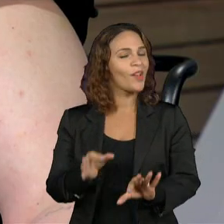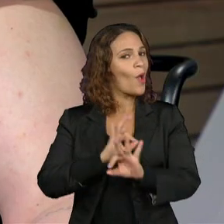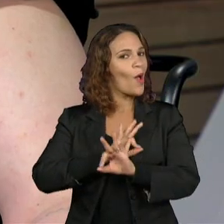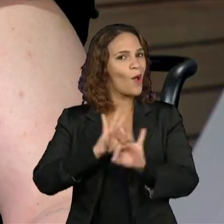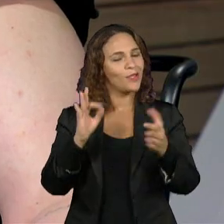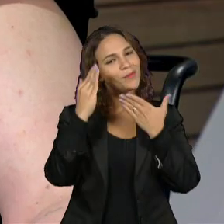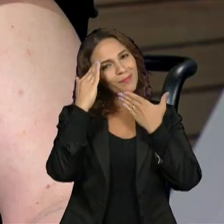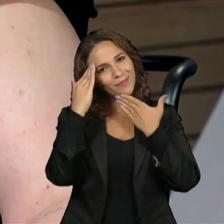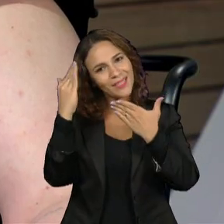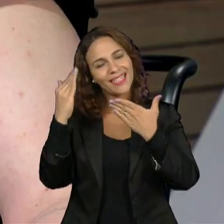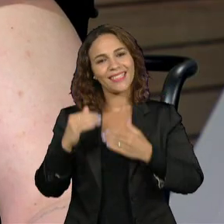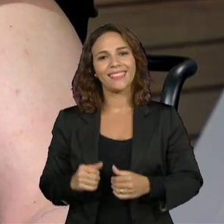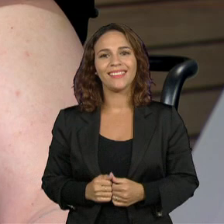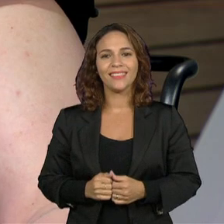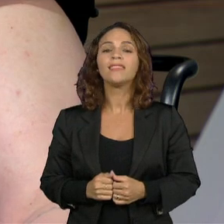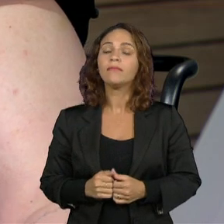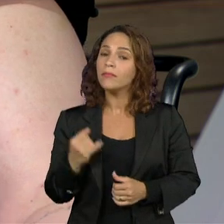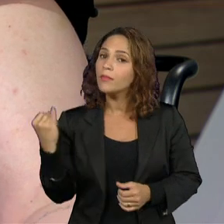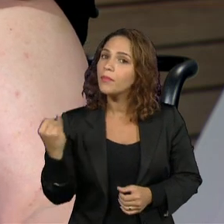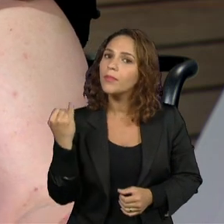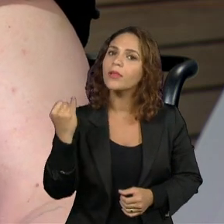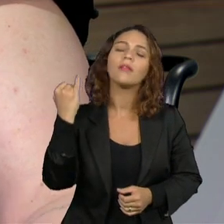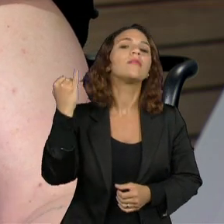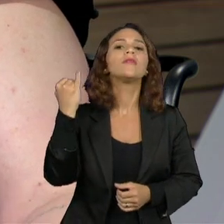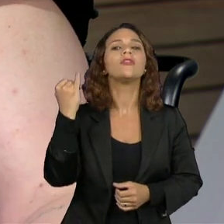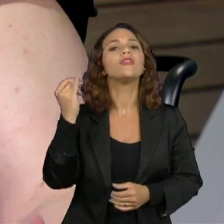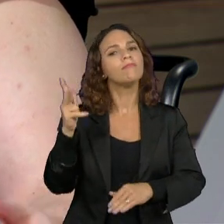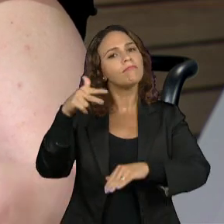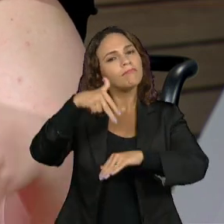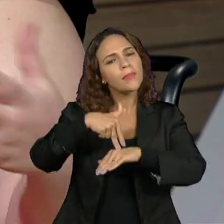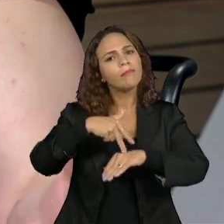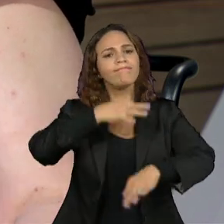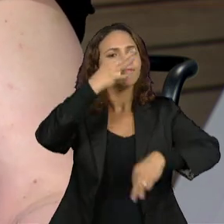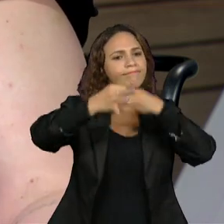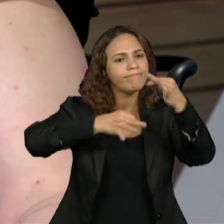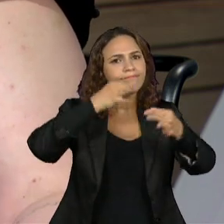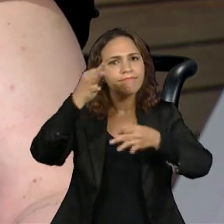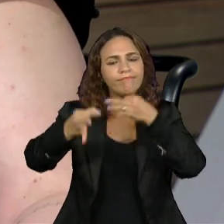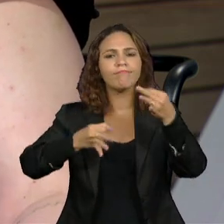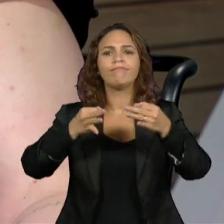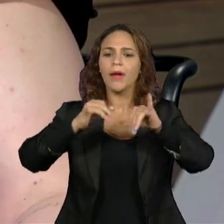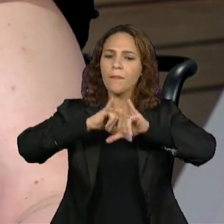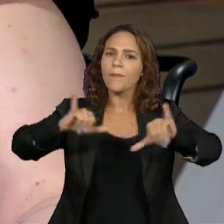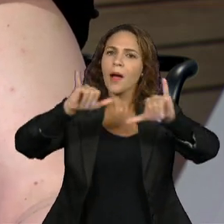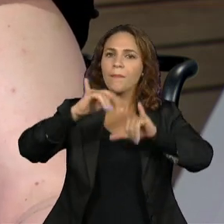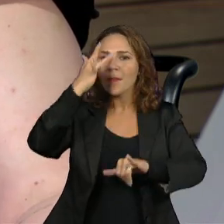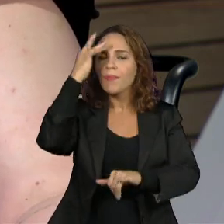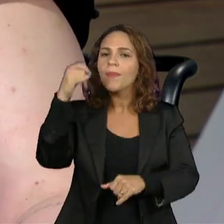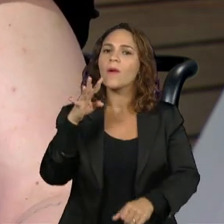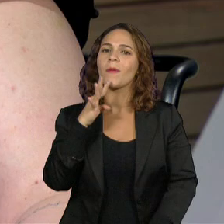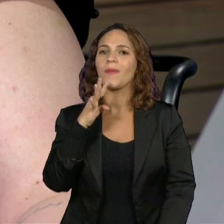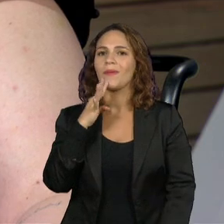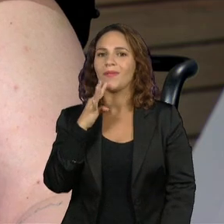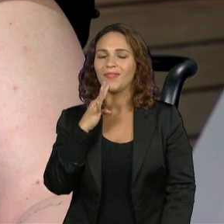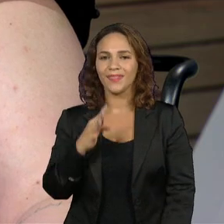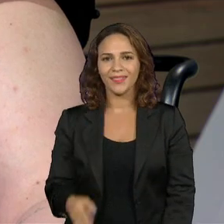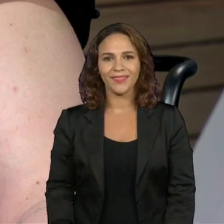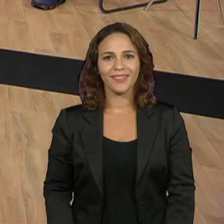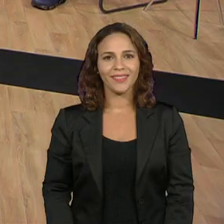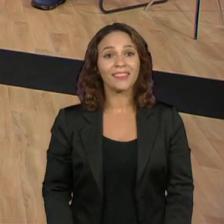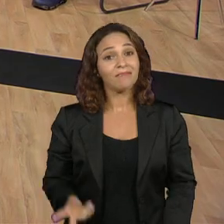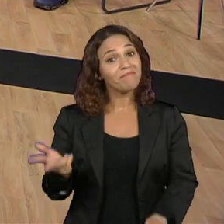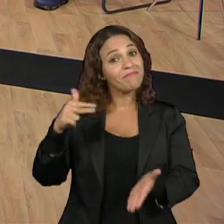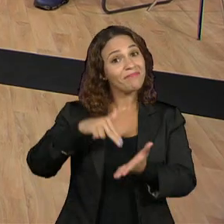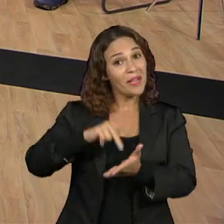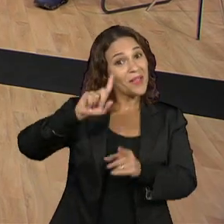muito obrigada. É muito importante que a gente tenha um espaço como esse para falar cada vez mais, para que as pessoas conheçam. Venham sempre. Até uma